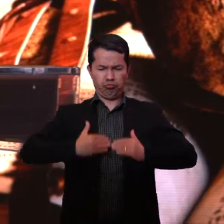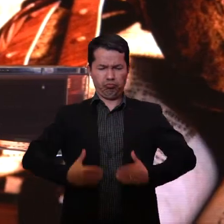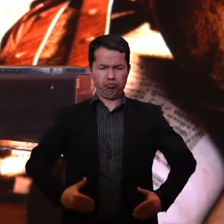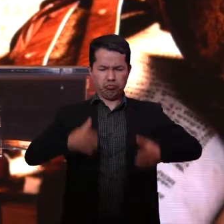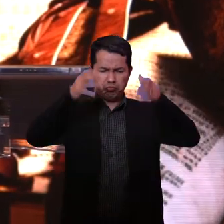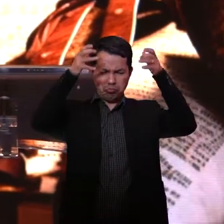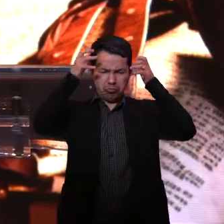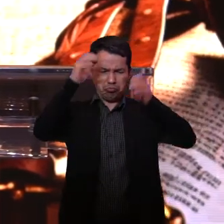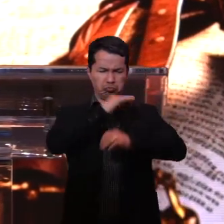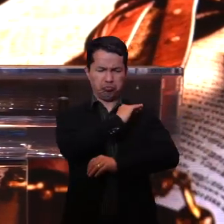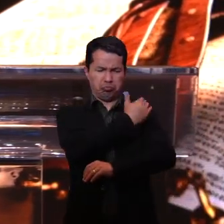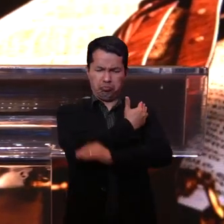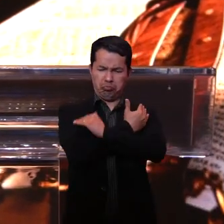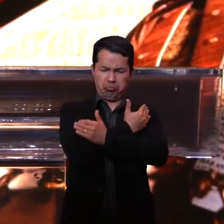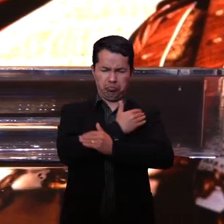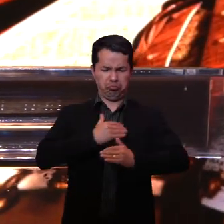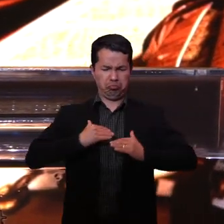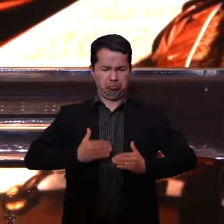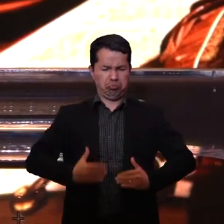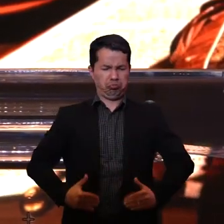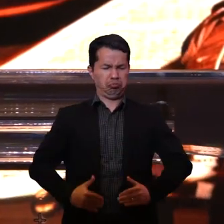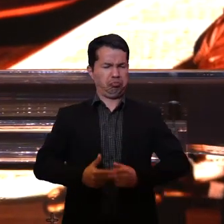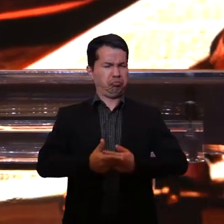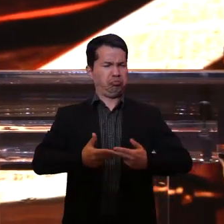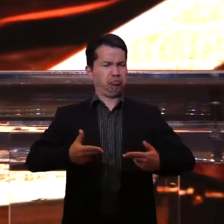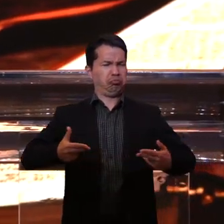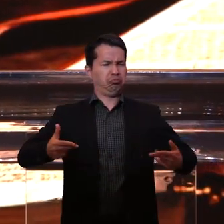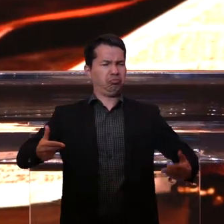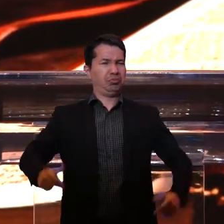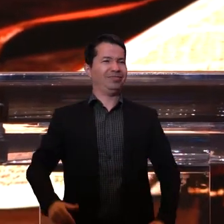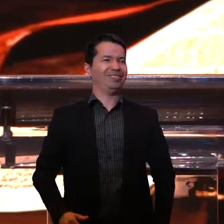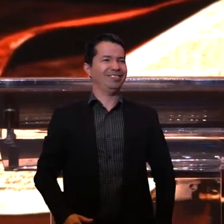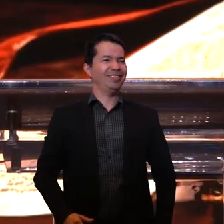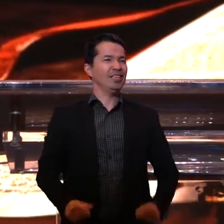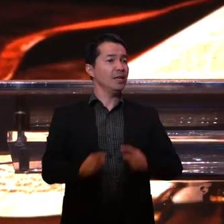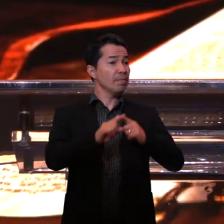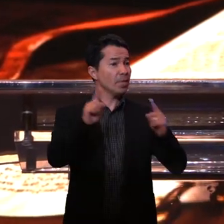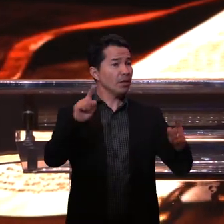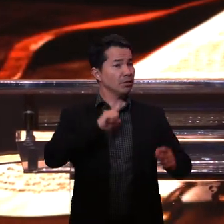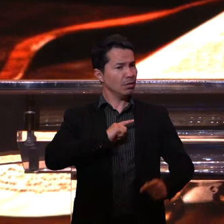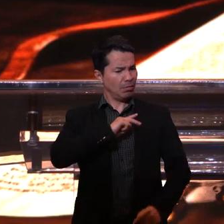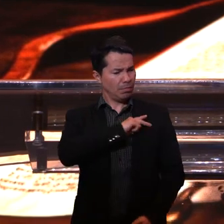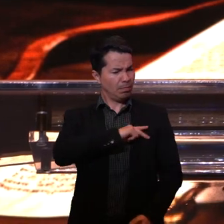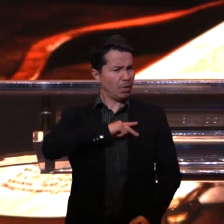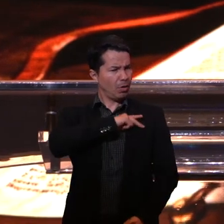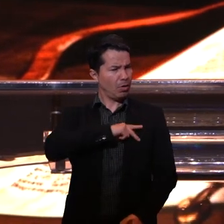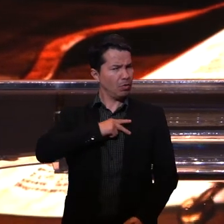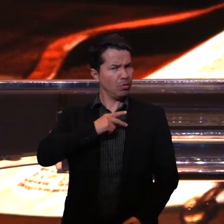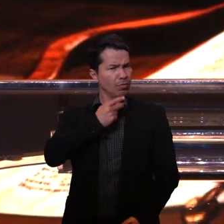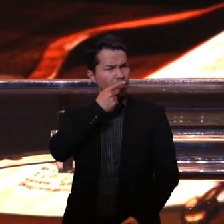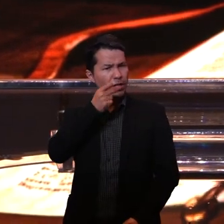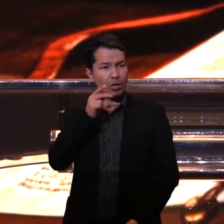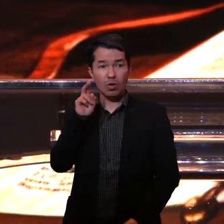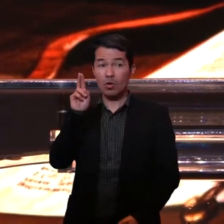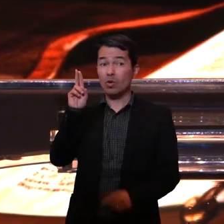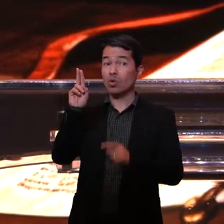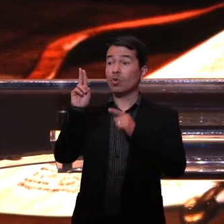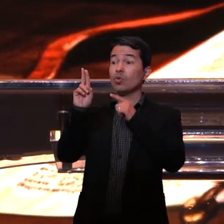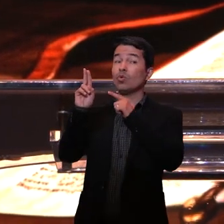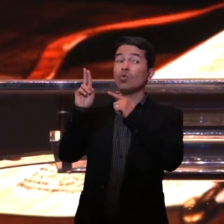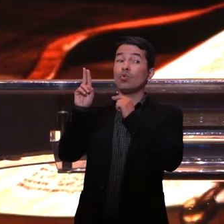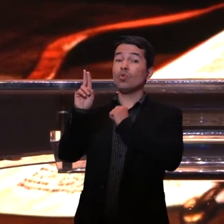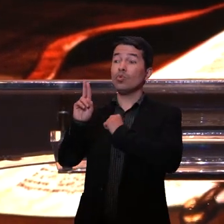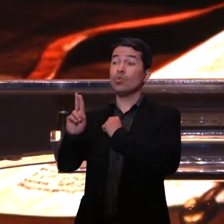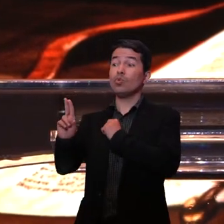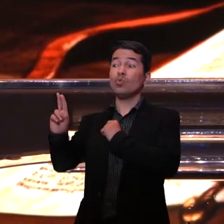para todas as outras armas, o apóstolo Paulo fala vestindo-vos, mas quando ele vai falar do